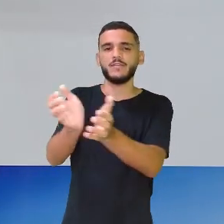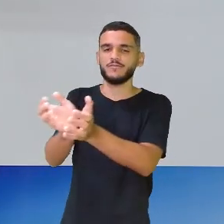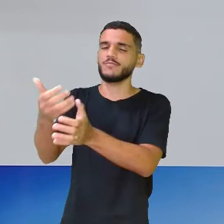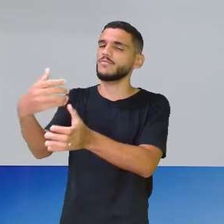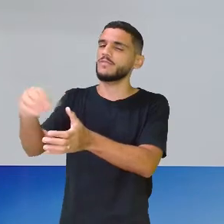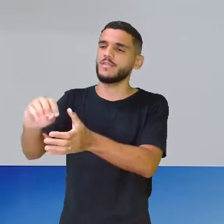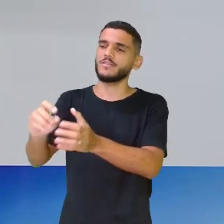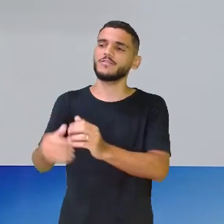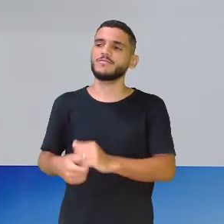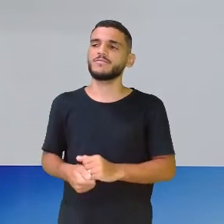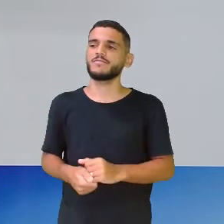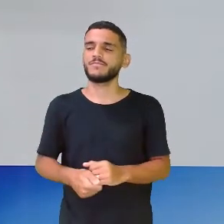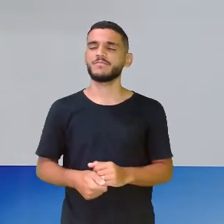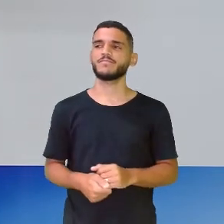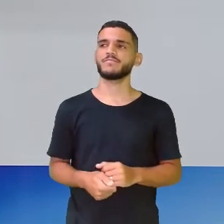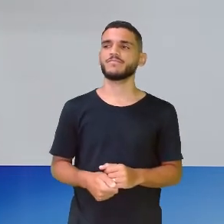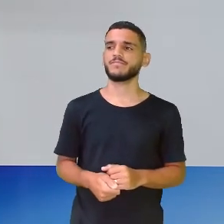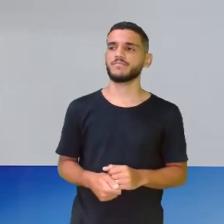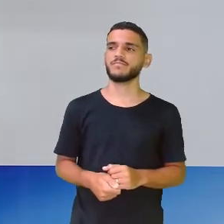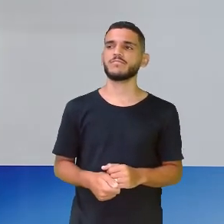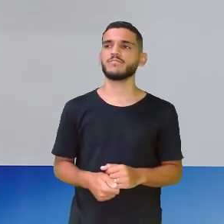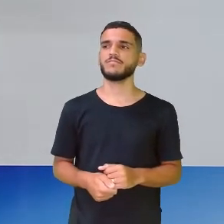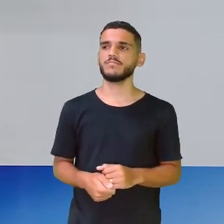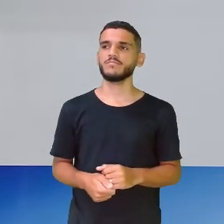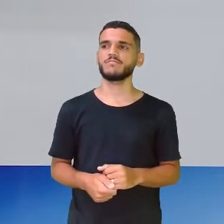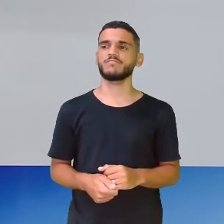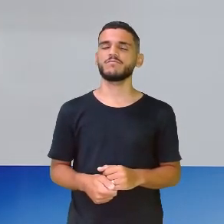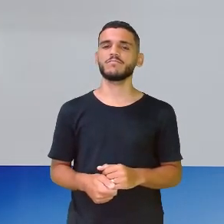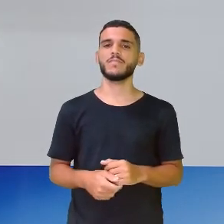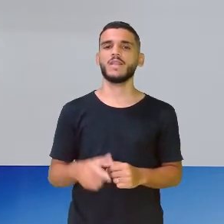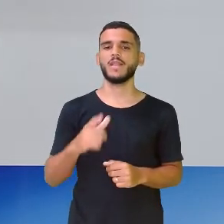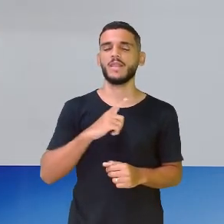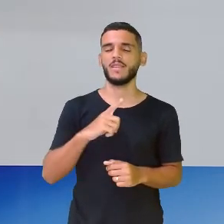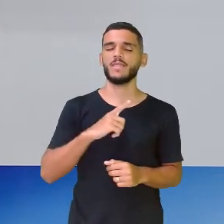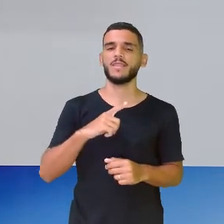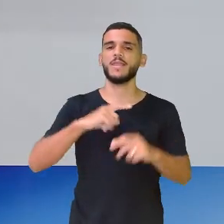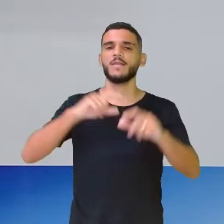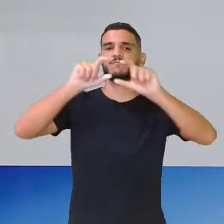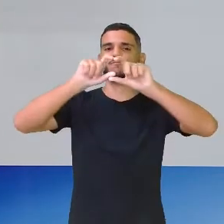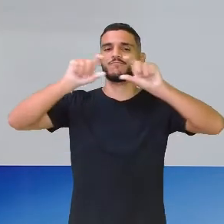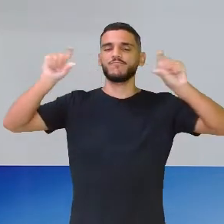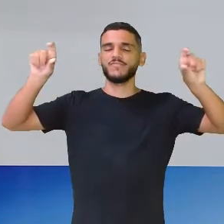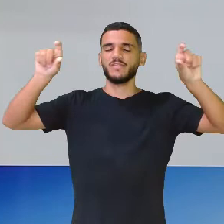representa dividir, ó, o meu inteiro. A minha fita está inteira.